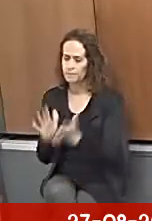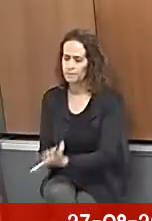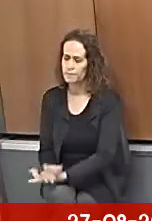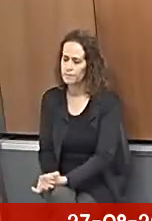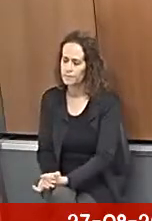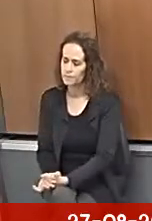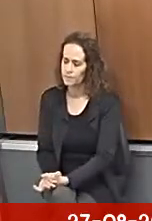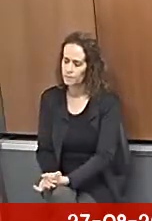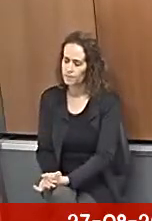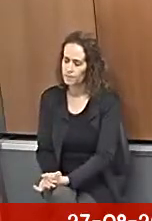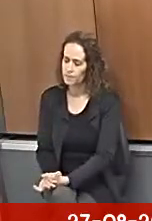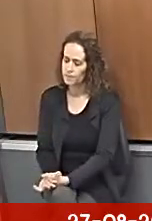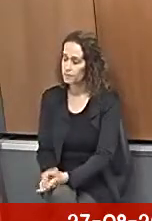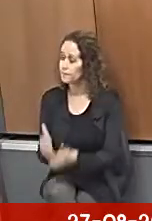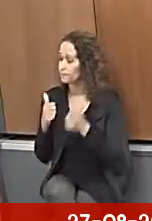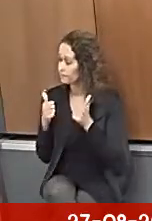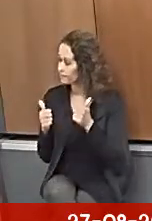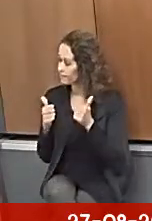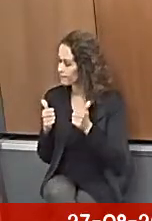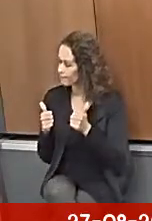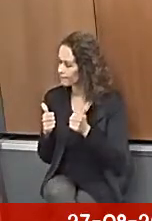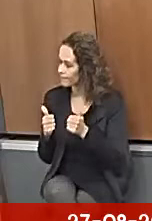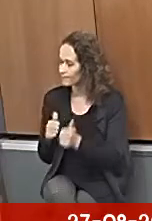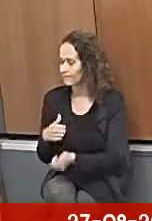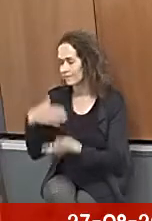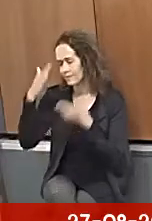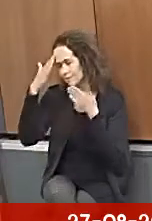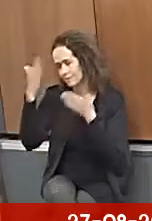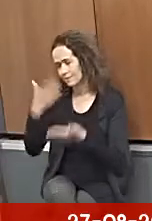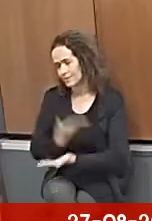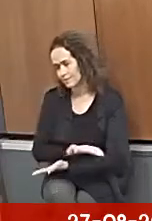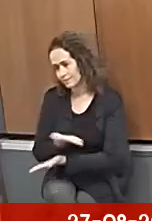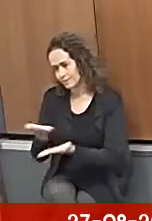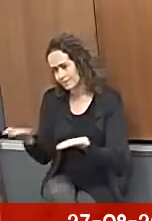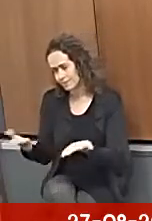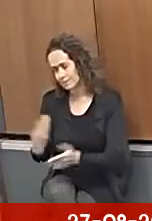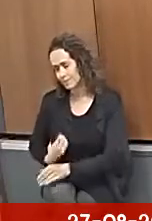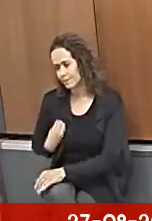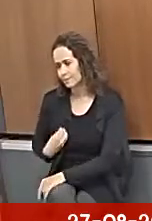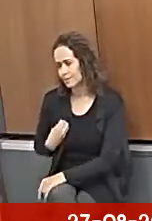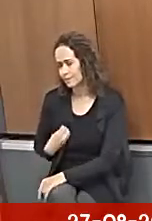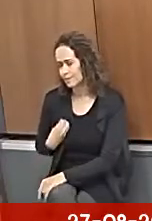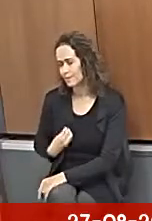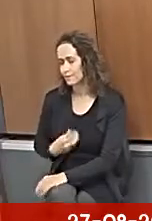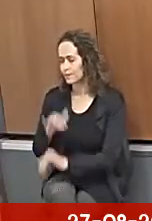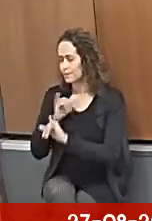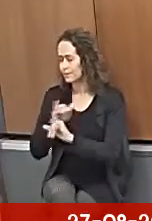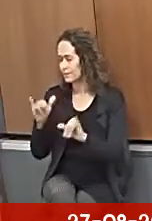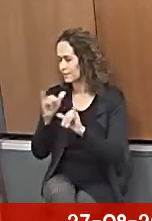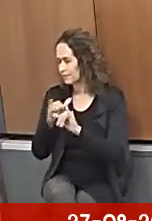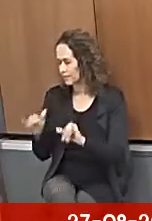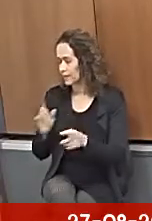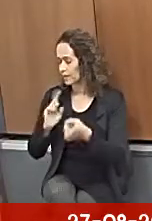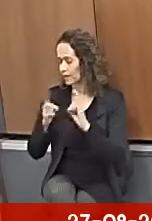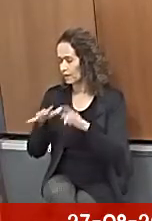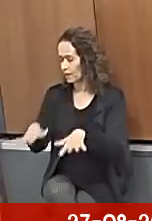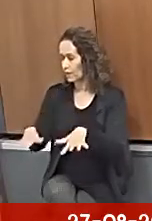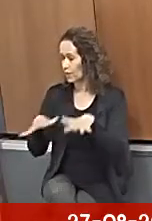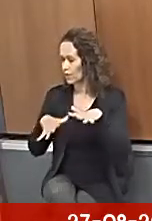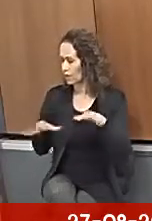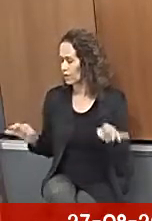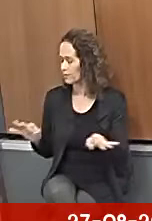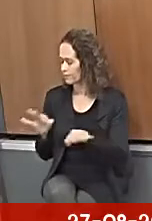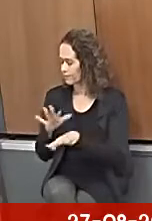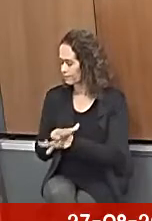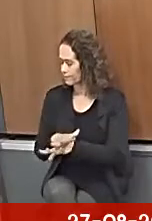tudo bem então é agradeço a todos os presentes e declaro encerrada essa nossa